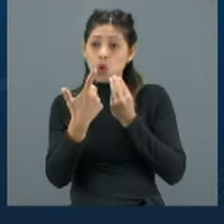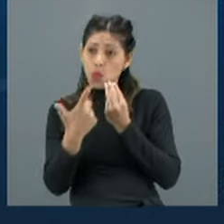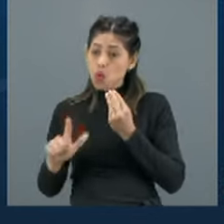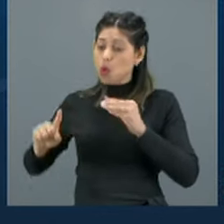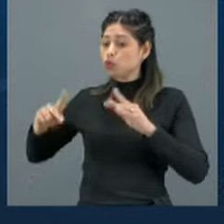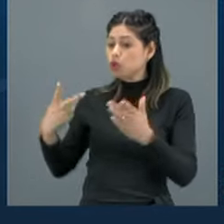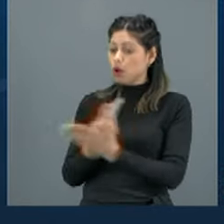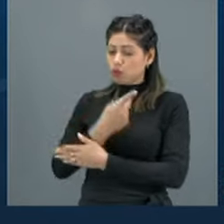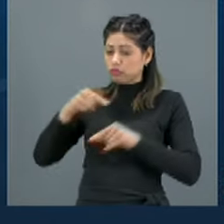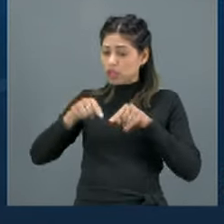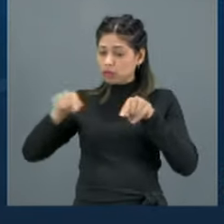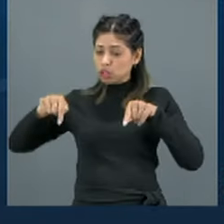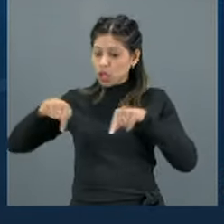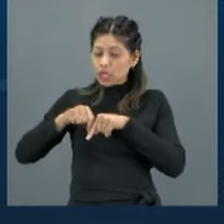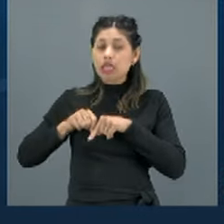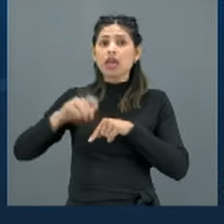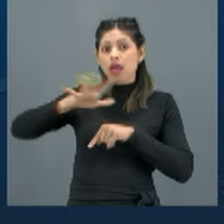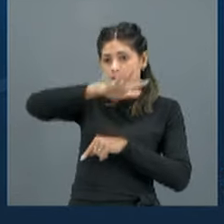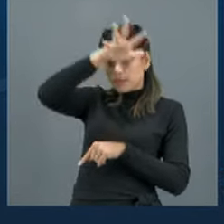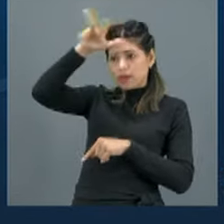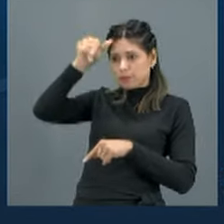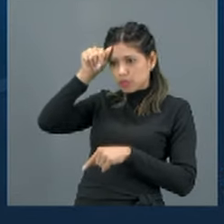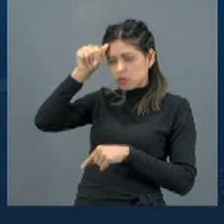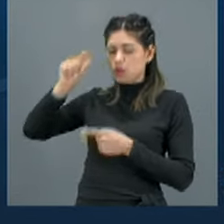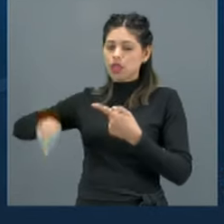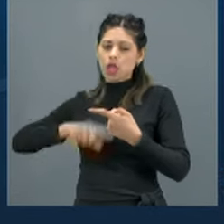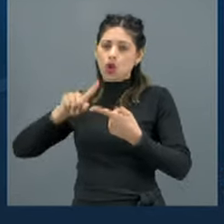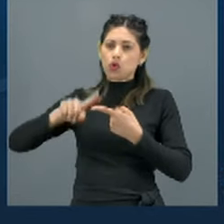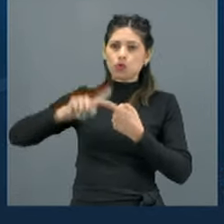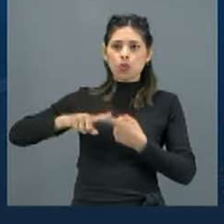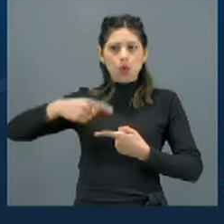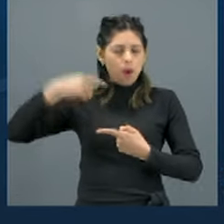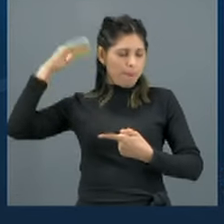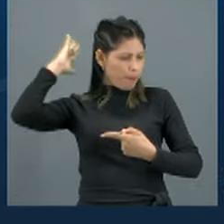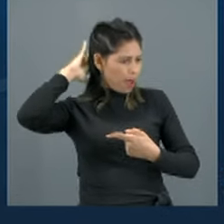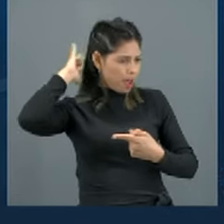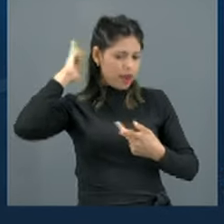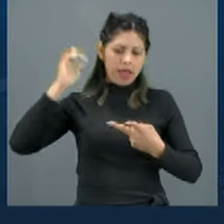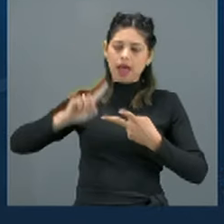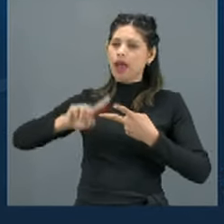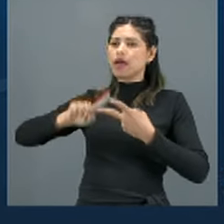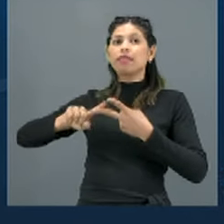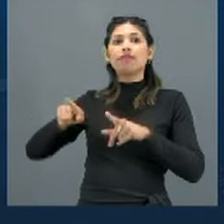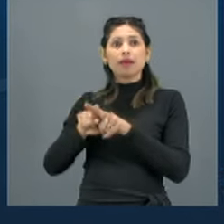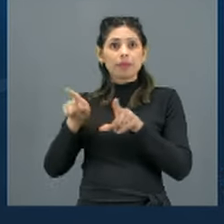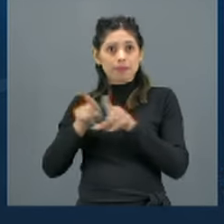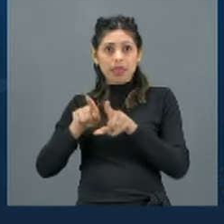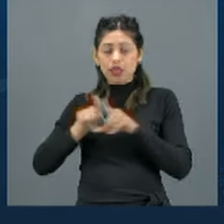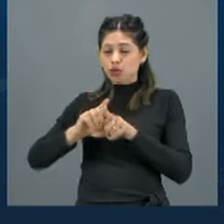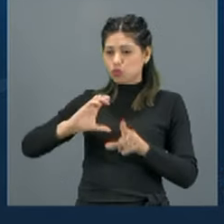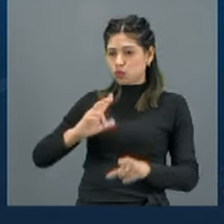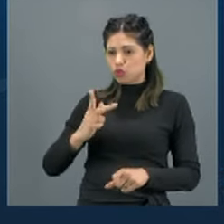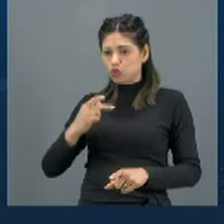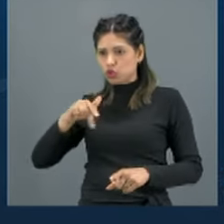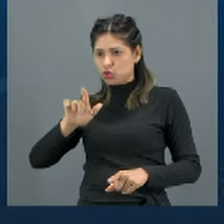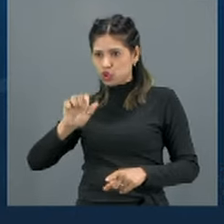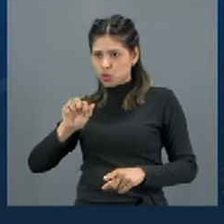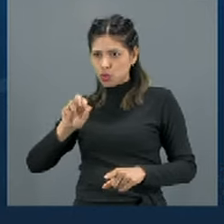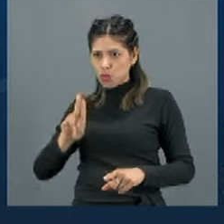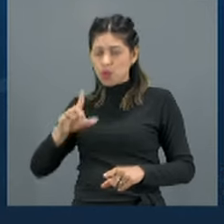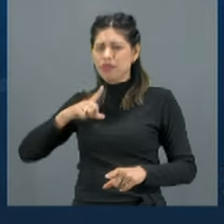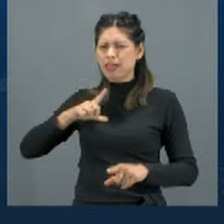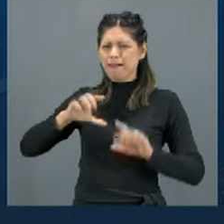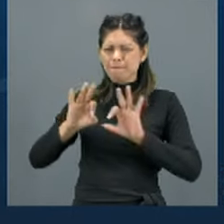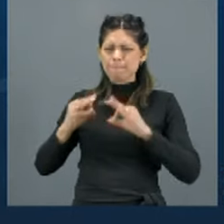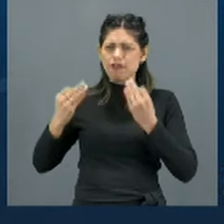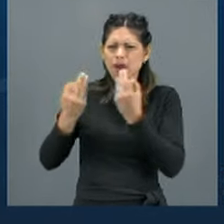Amazônia brasileira, no sul do Pará, no município de São Félix do Xingu. Ali, centenas de famílias brasileiras estão